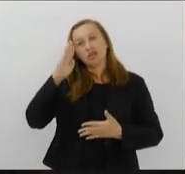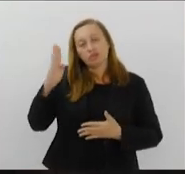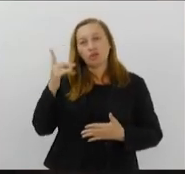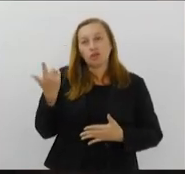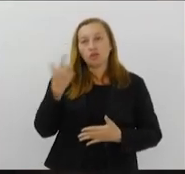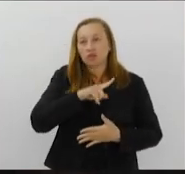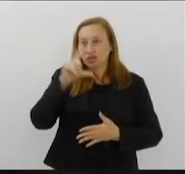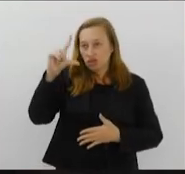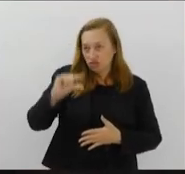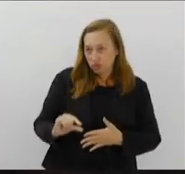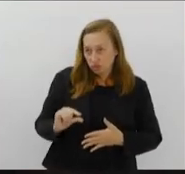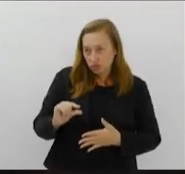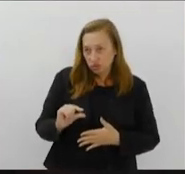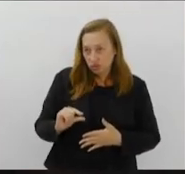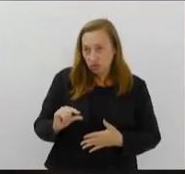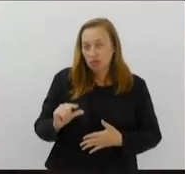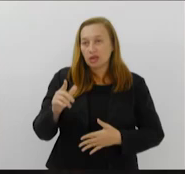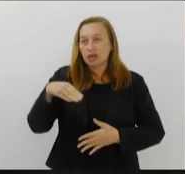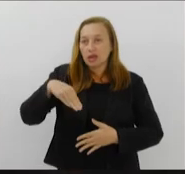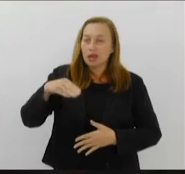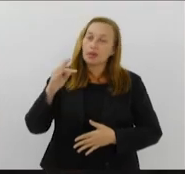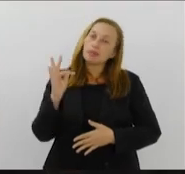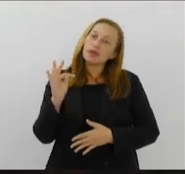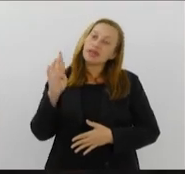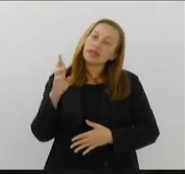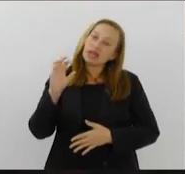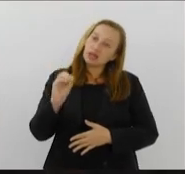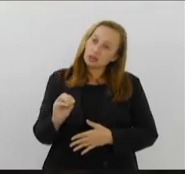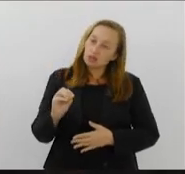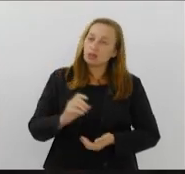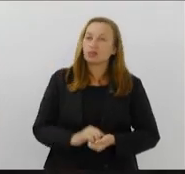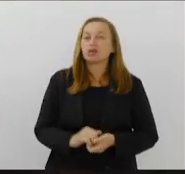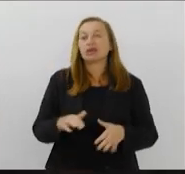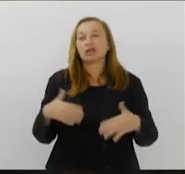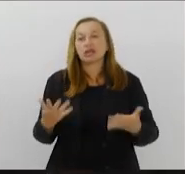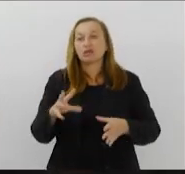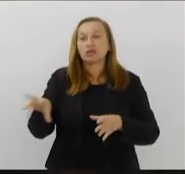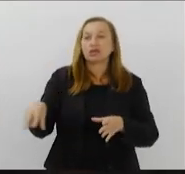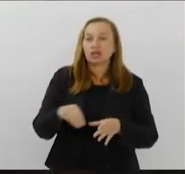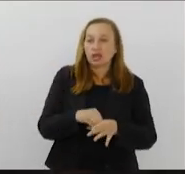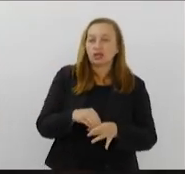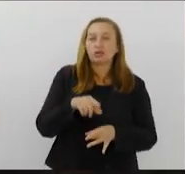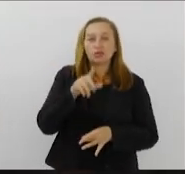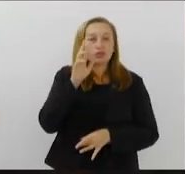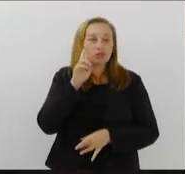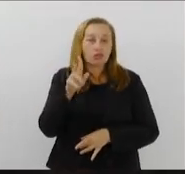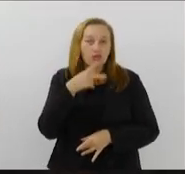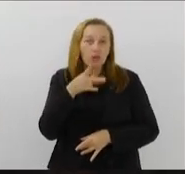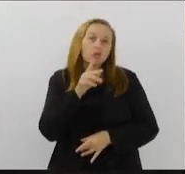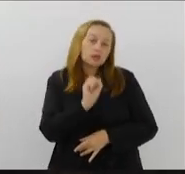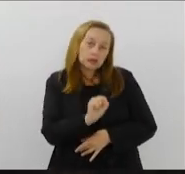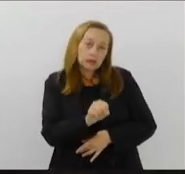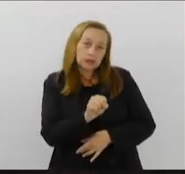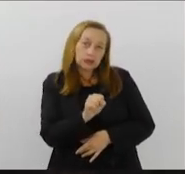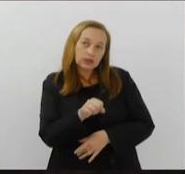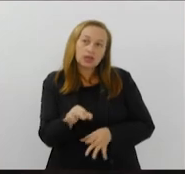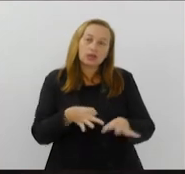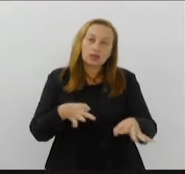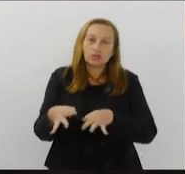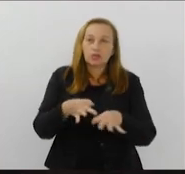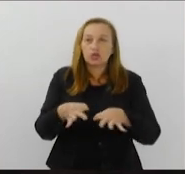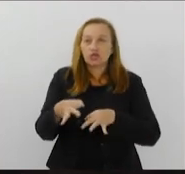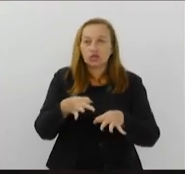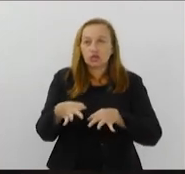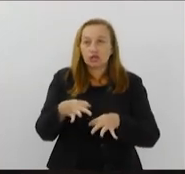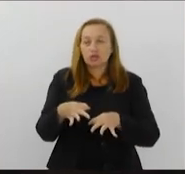consiga reduzir a emissão desse metano. Então, dentro do que o senhor falou, sim, projetos relacionados